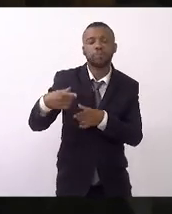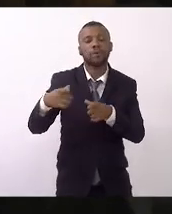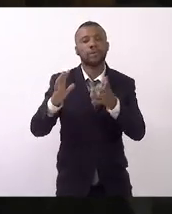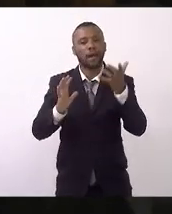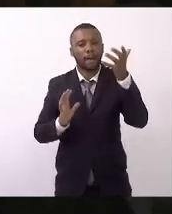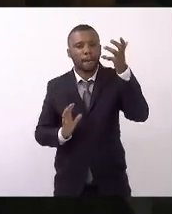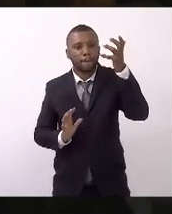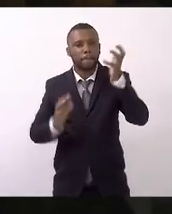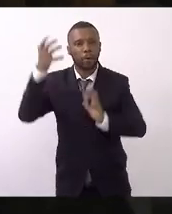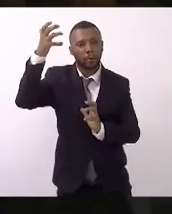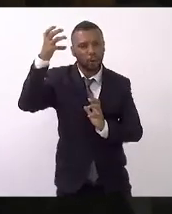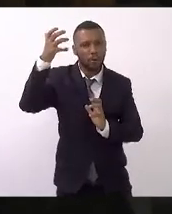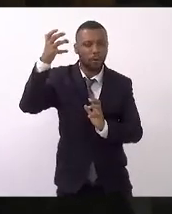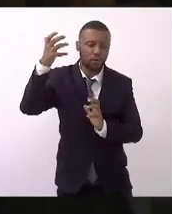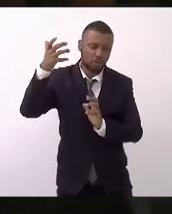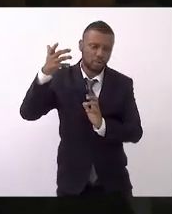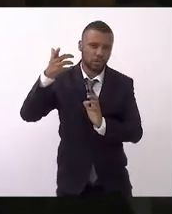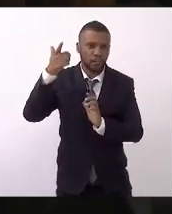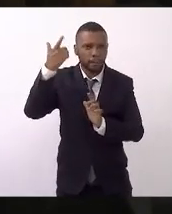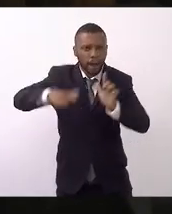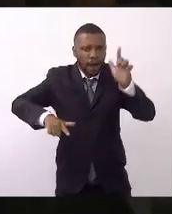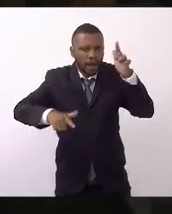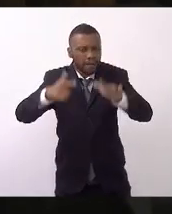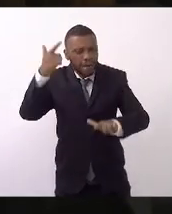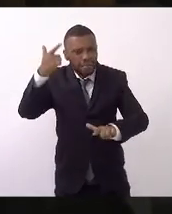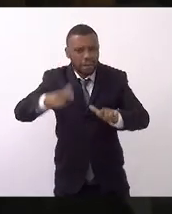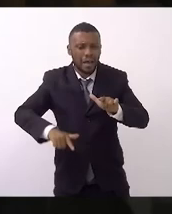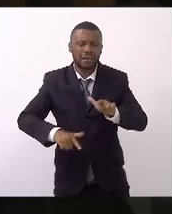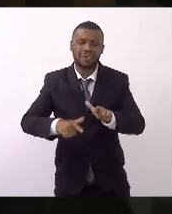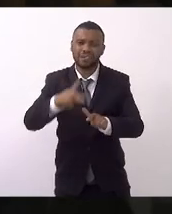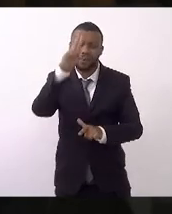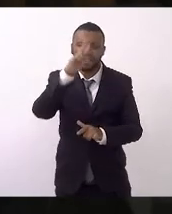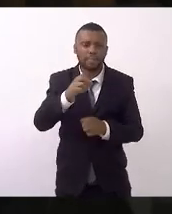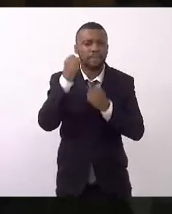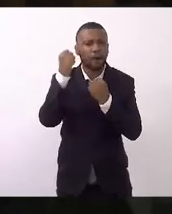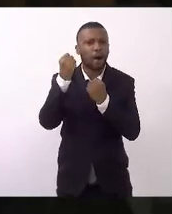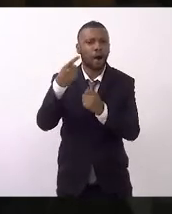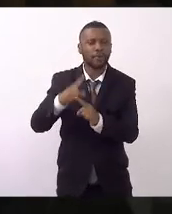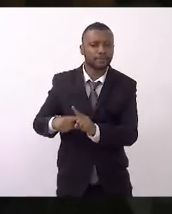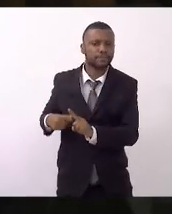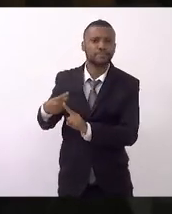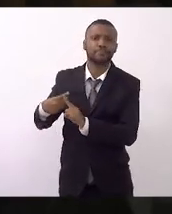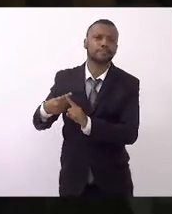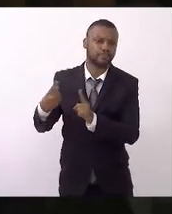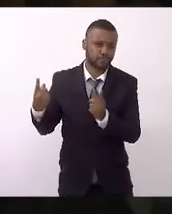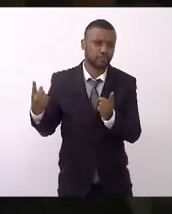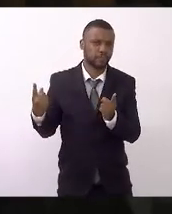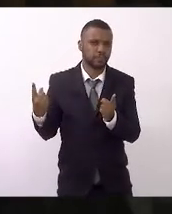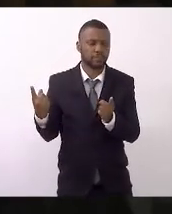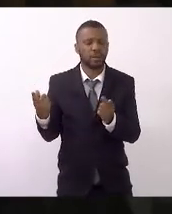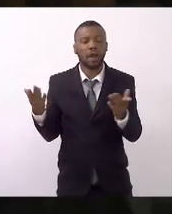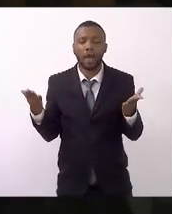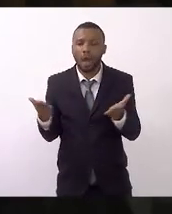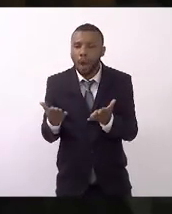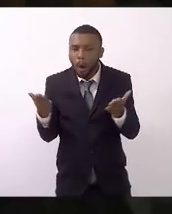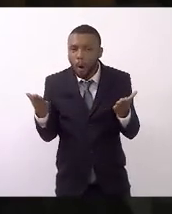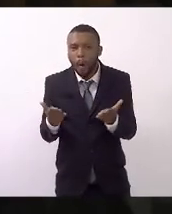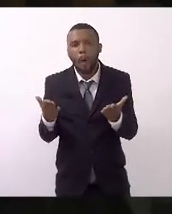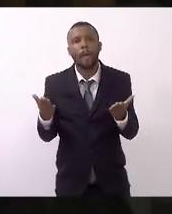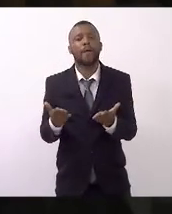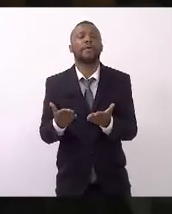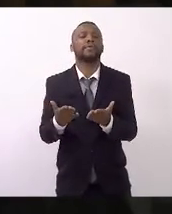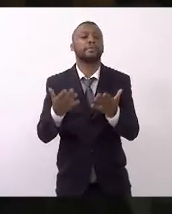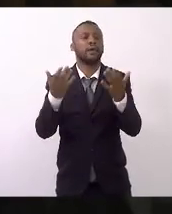climáticas estão cada vez mais fortes. E hoje se também